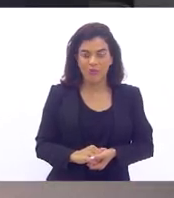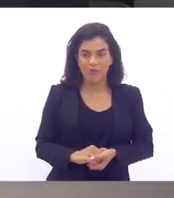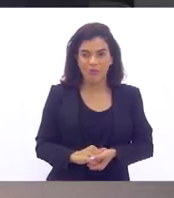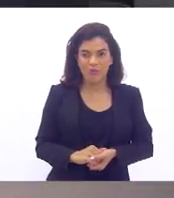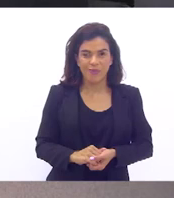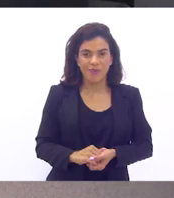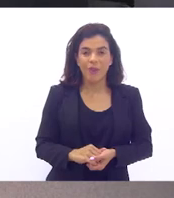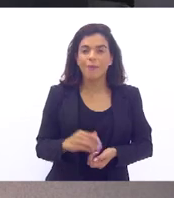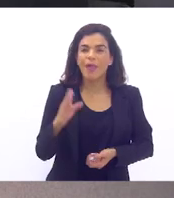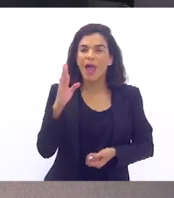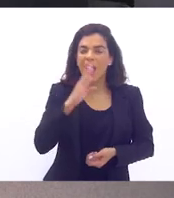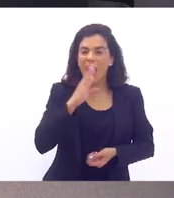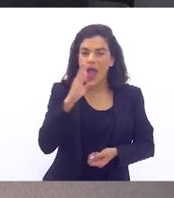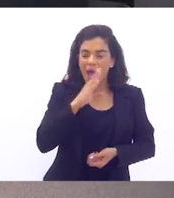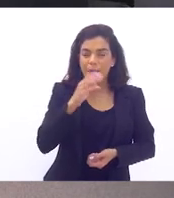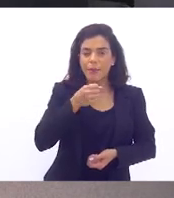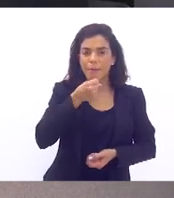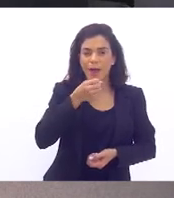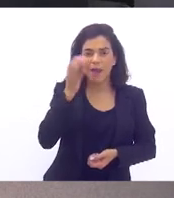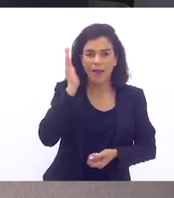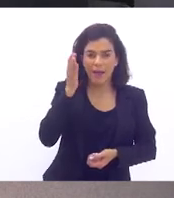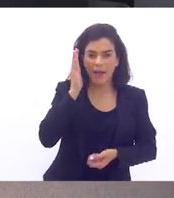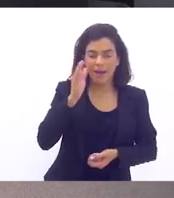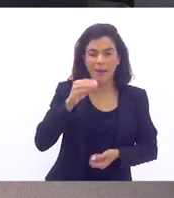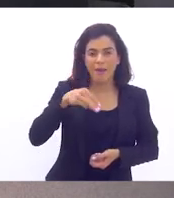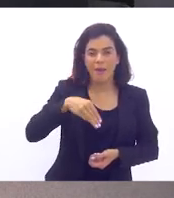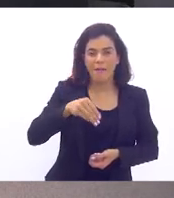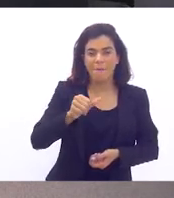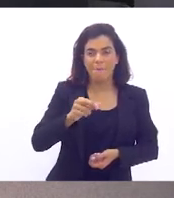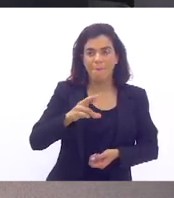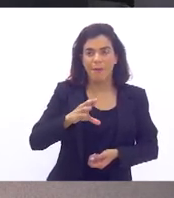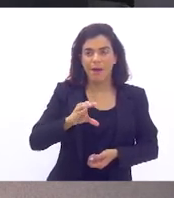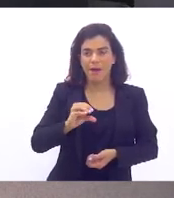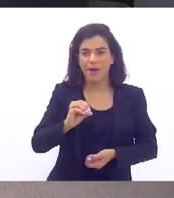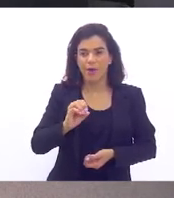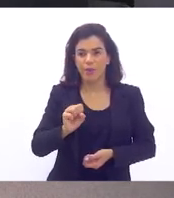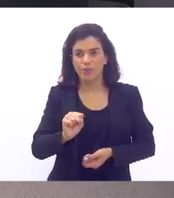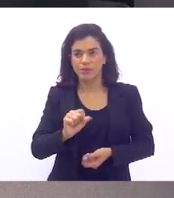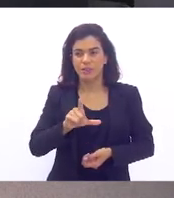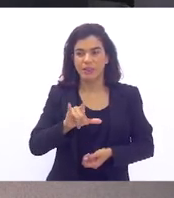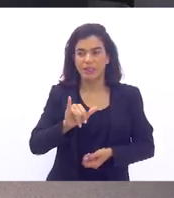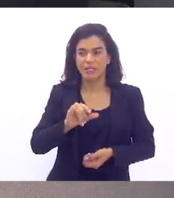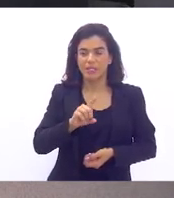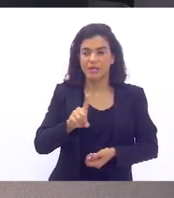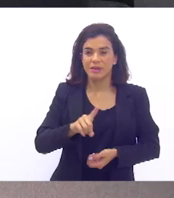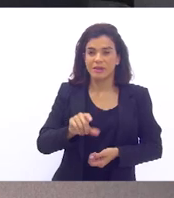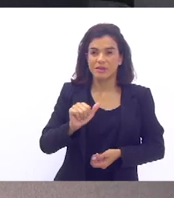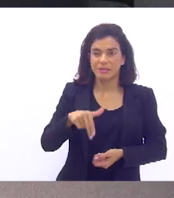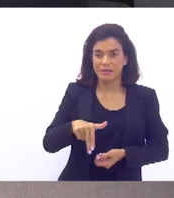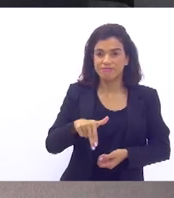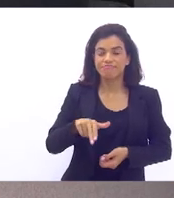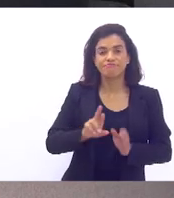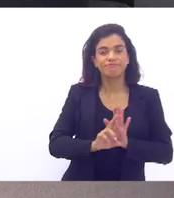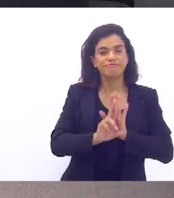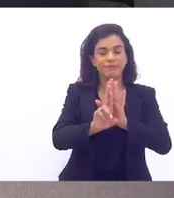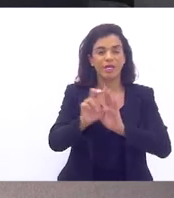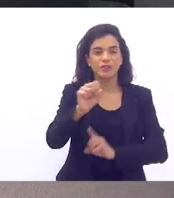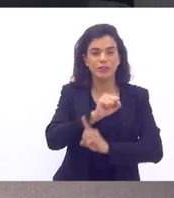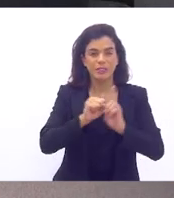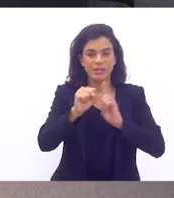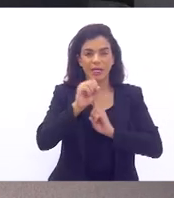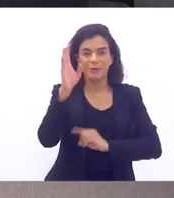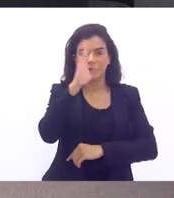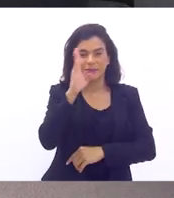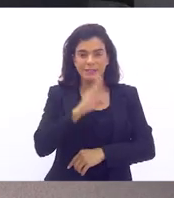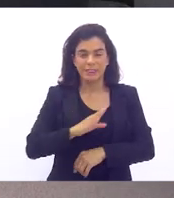aqui para o Marco Lisan meu amigo de muito tempo hoje representando a sociedade brasileira de